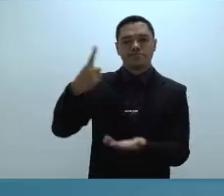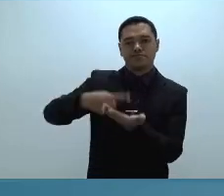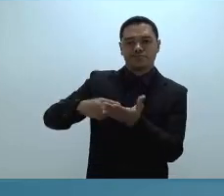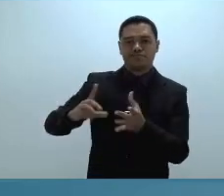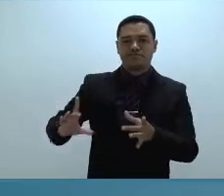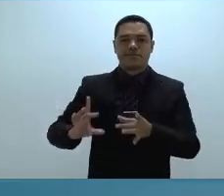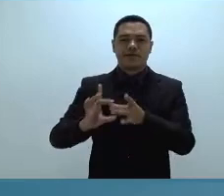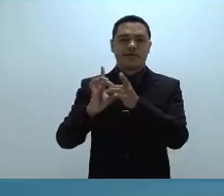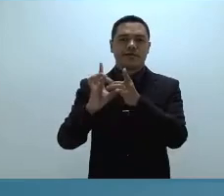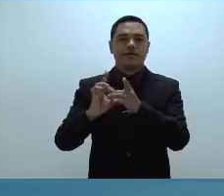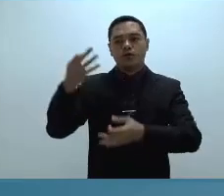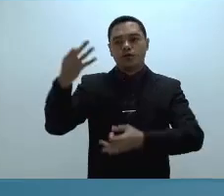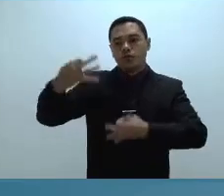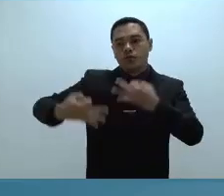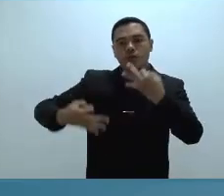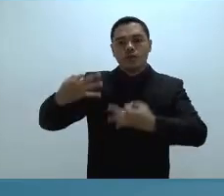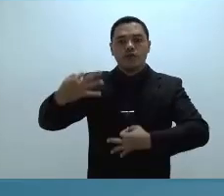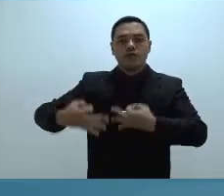jurídica